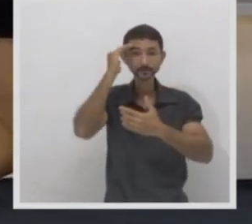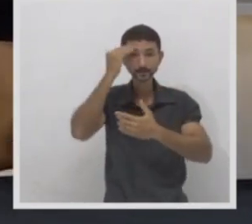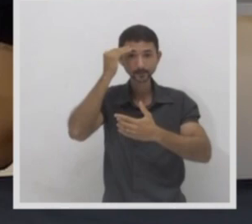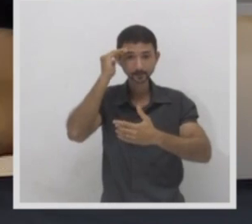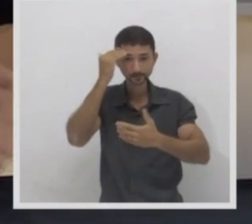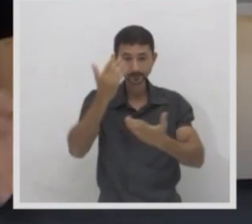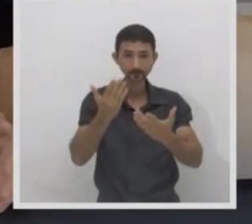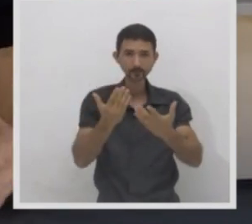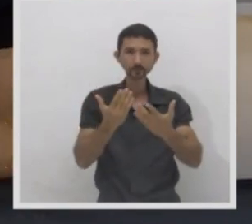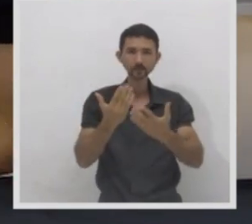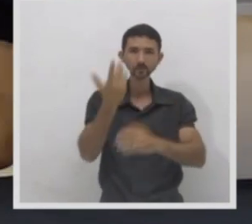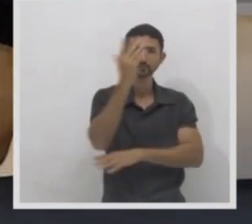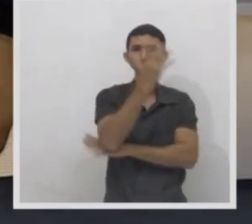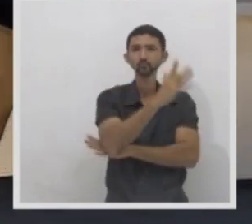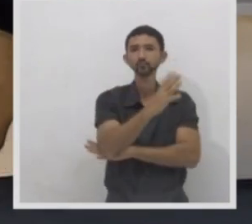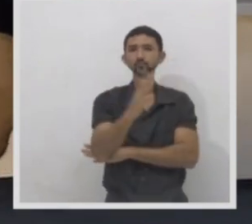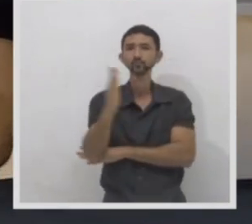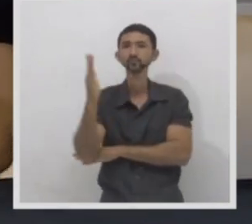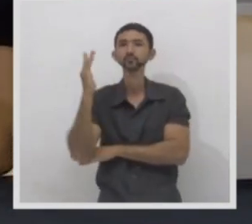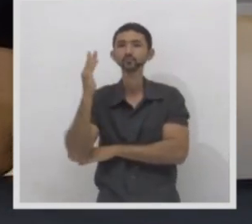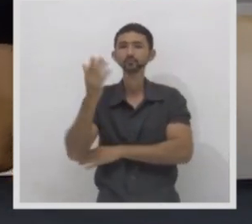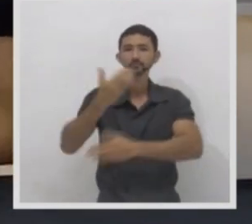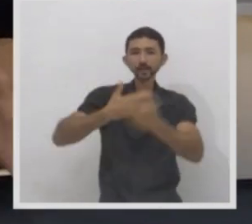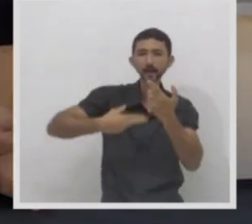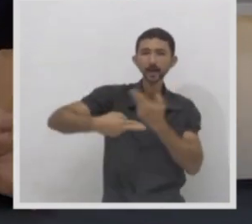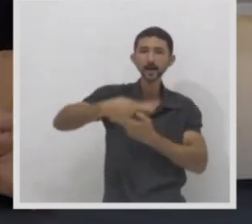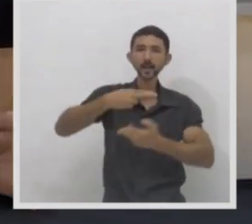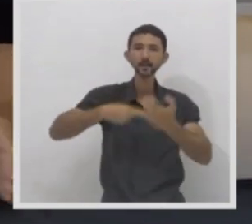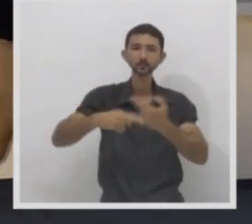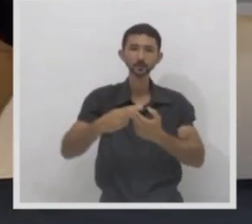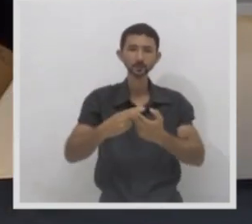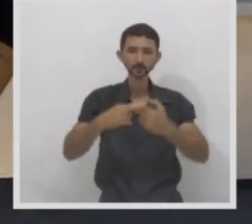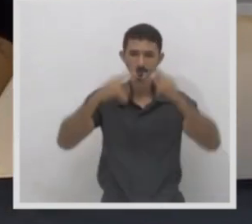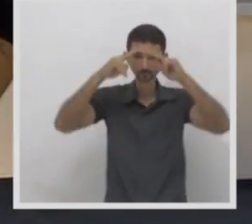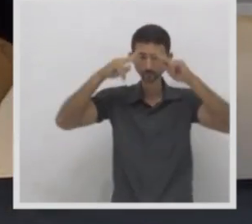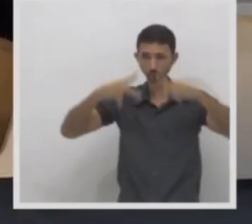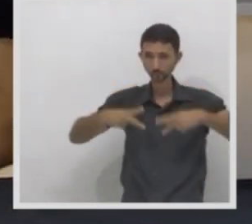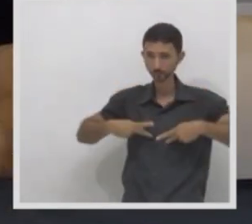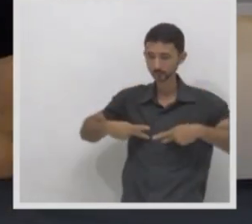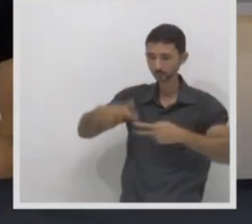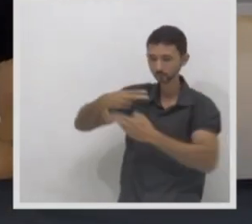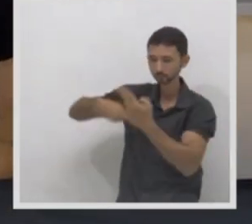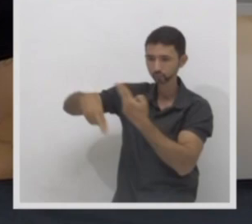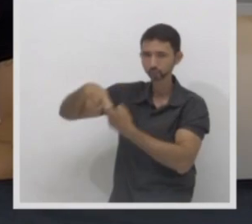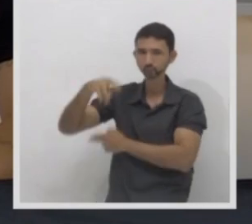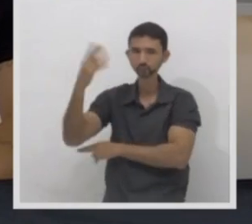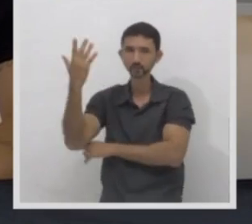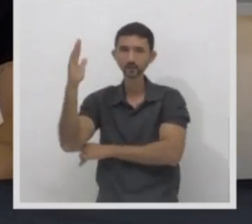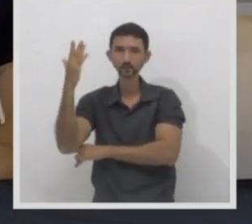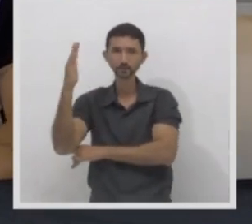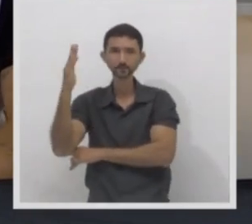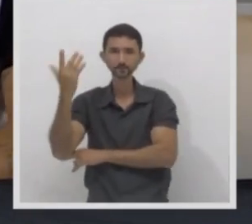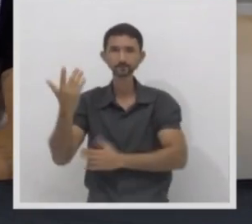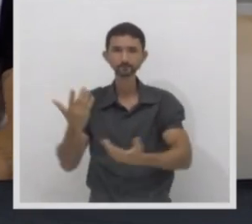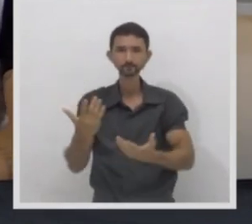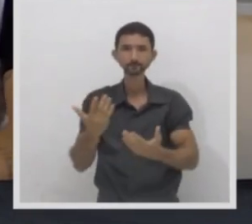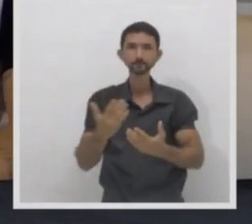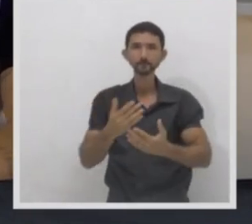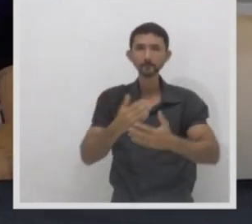concepções de natureza, duas formas de relação do homem com a natureza. Nessa primeira